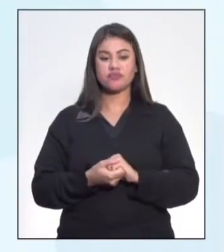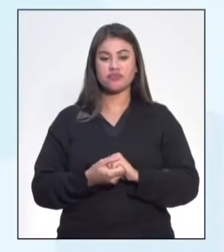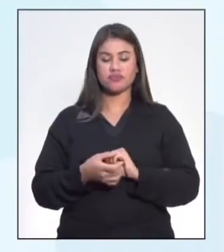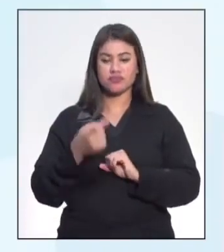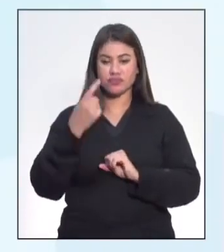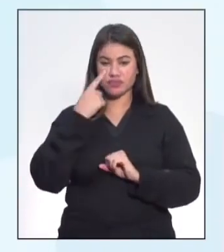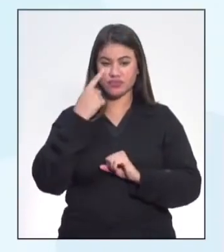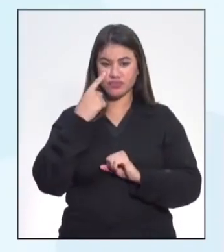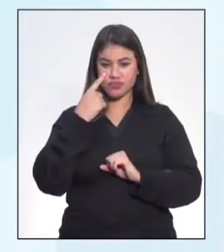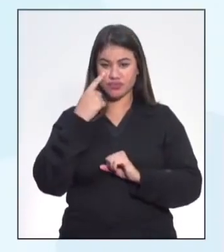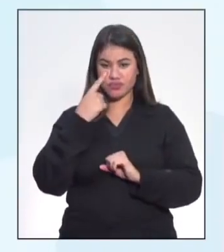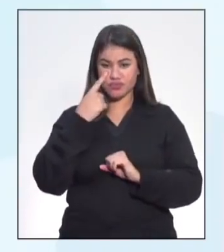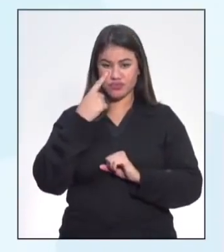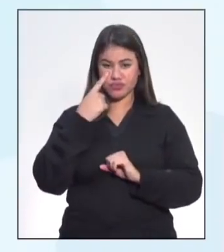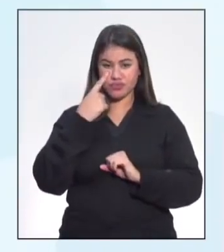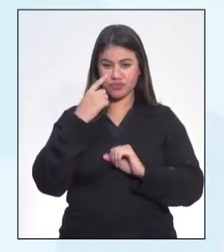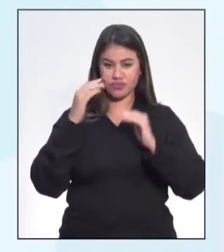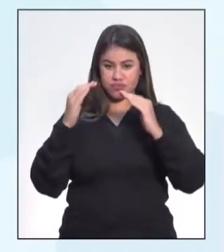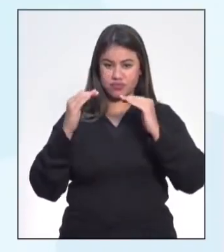reação abaixo.